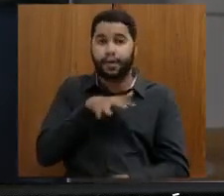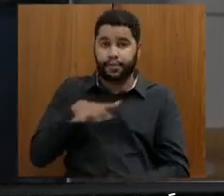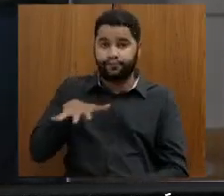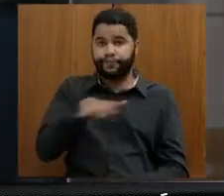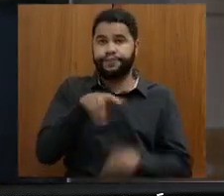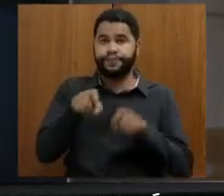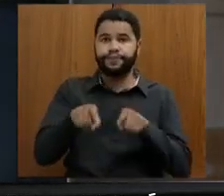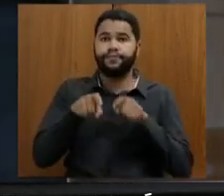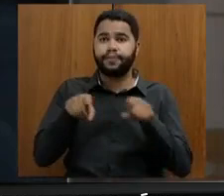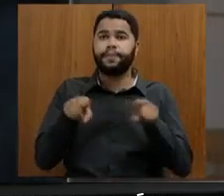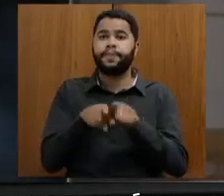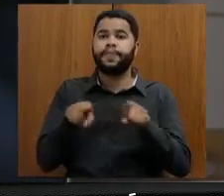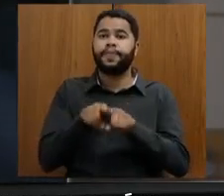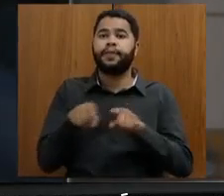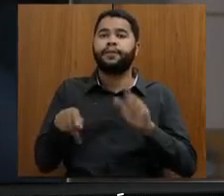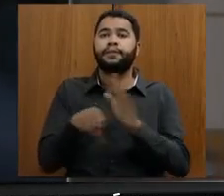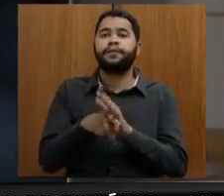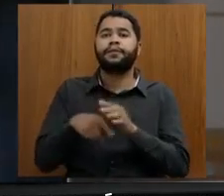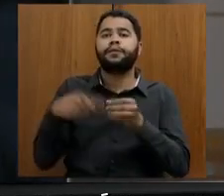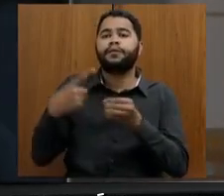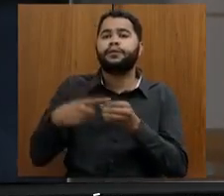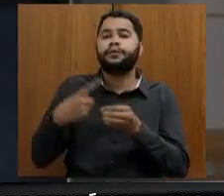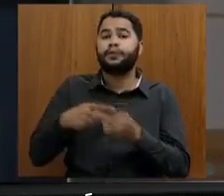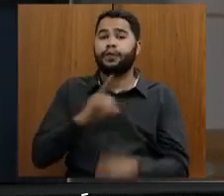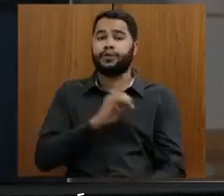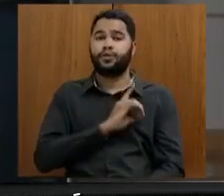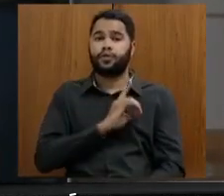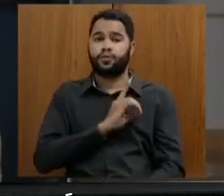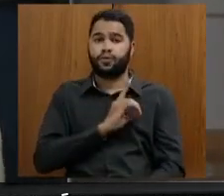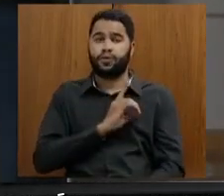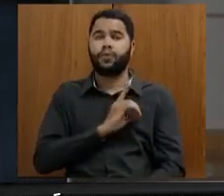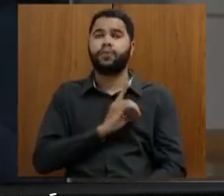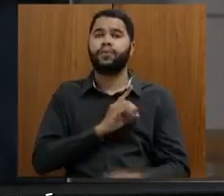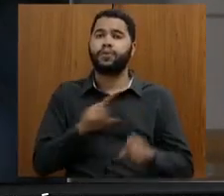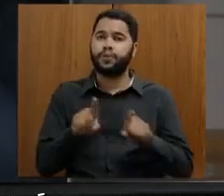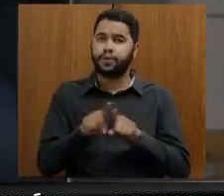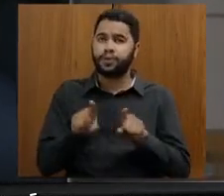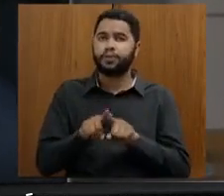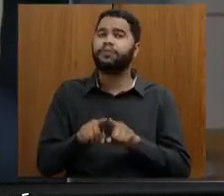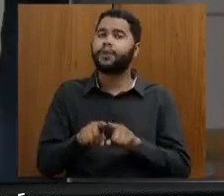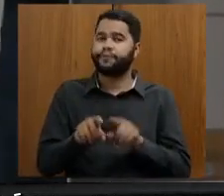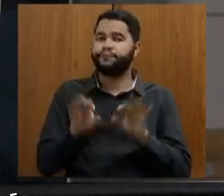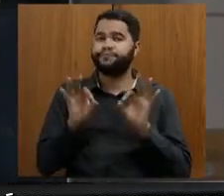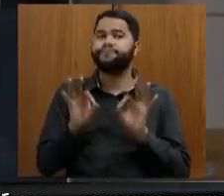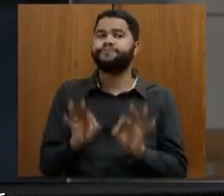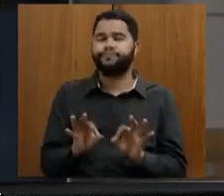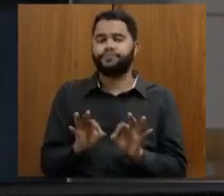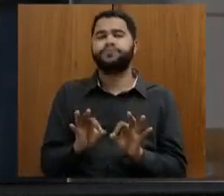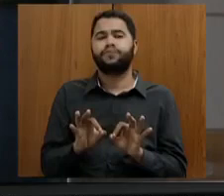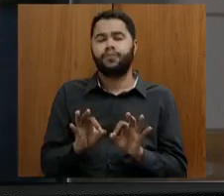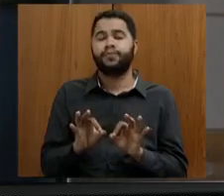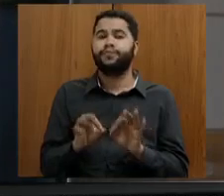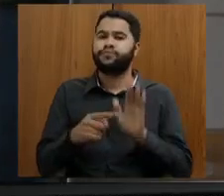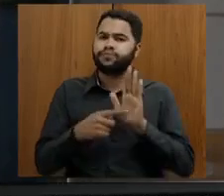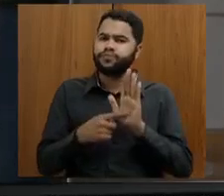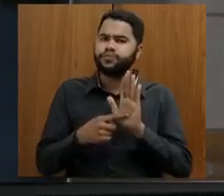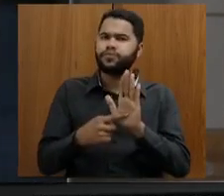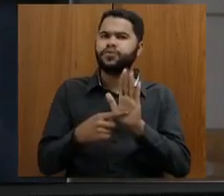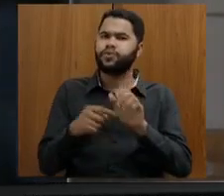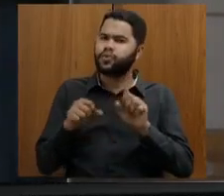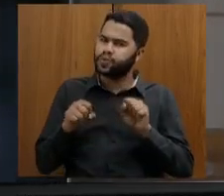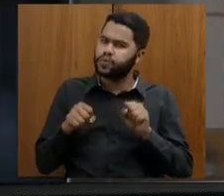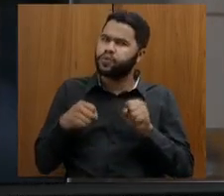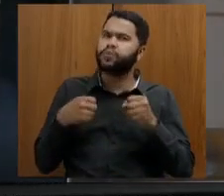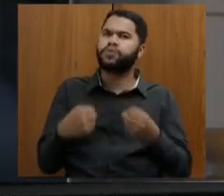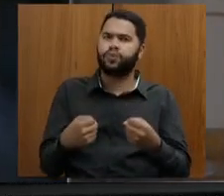rural à venda que lançamento lá na cidade de Divinópolis onde que foi realmente mostrou a